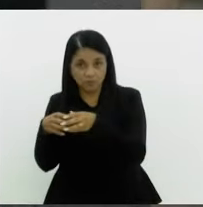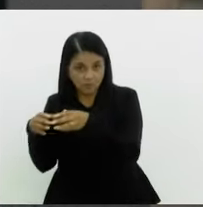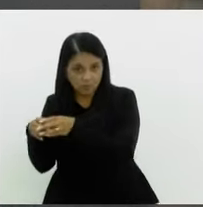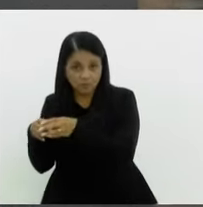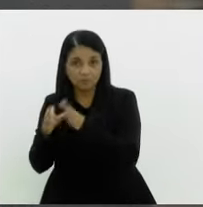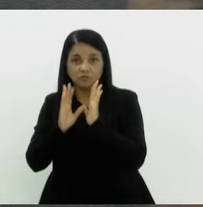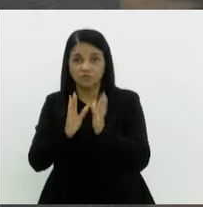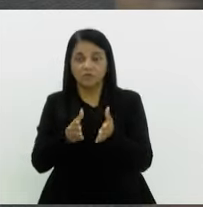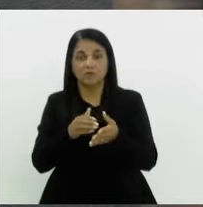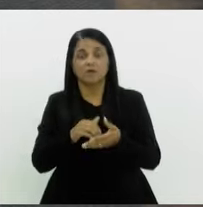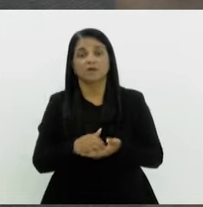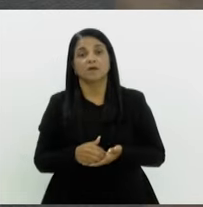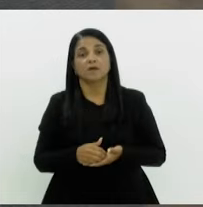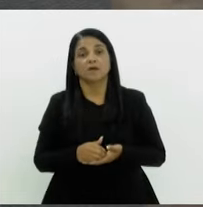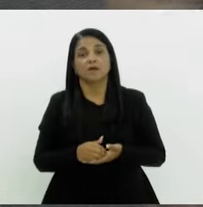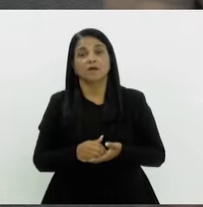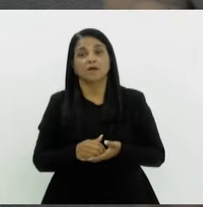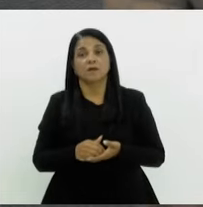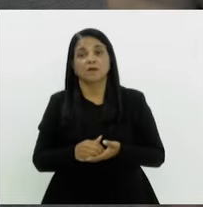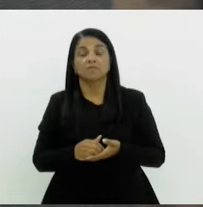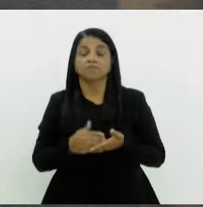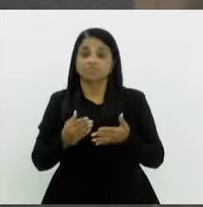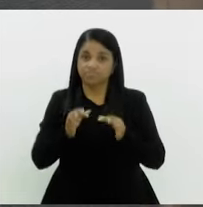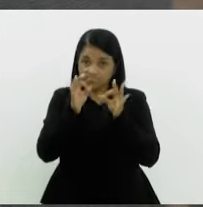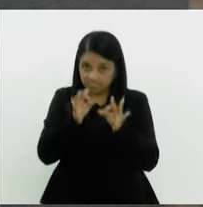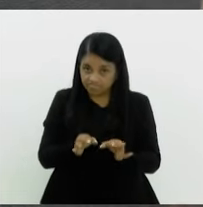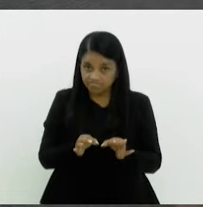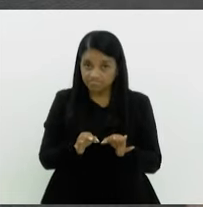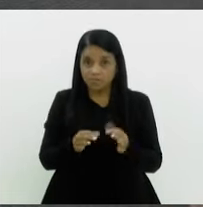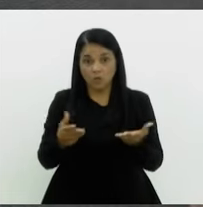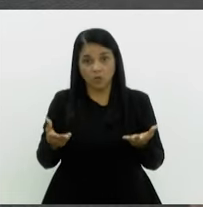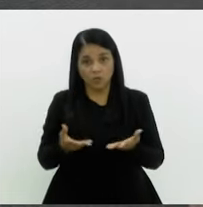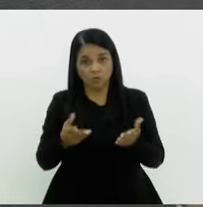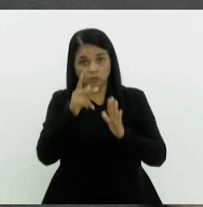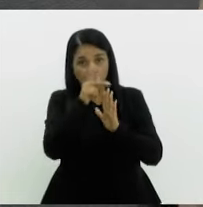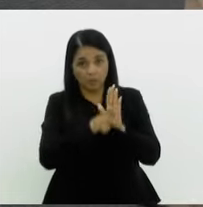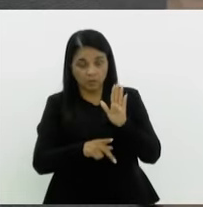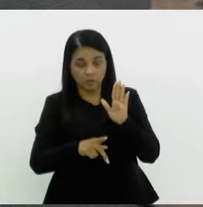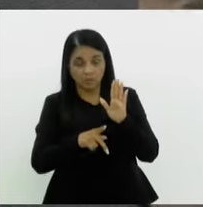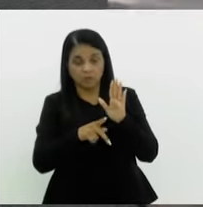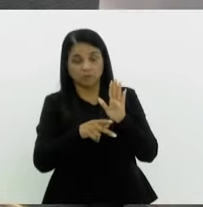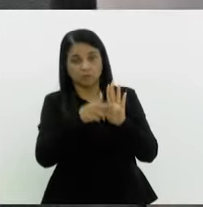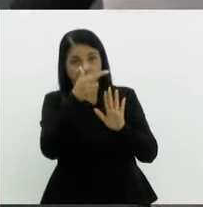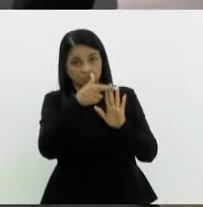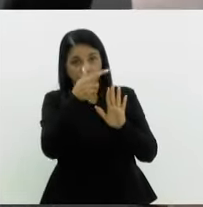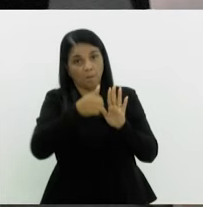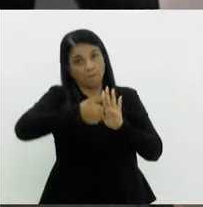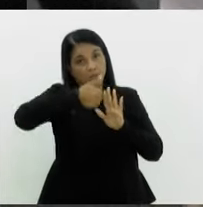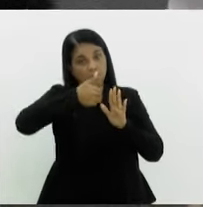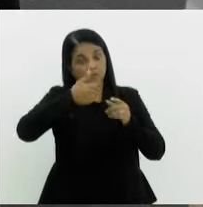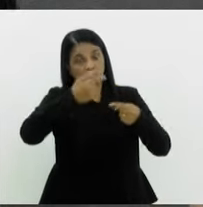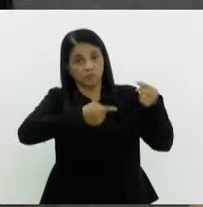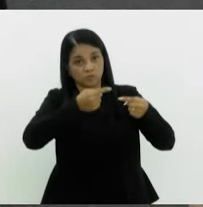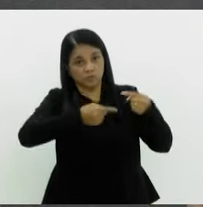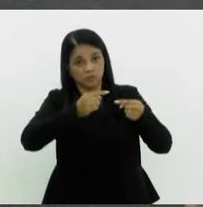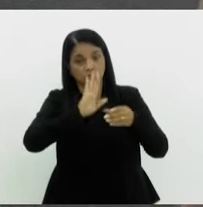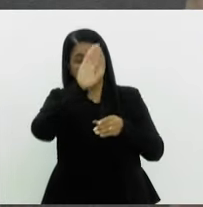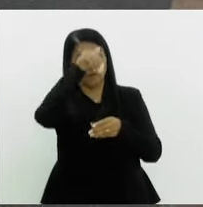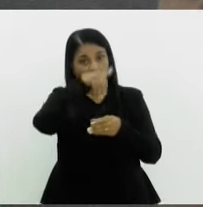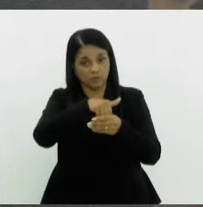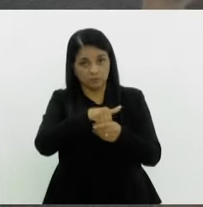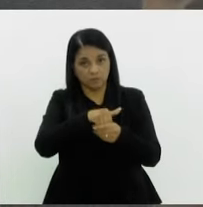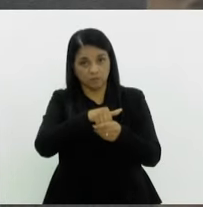comissões. Então, salvo o melhor juízo, hoje o projeto deveria estar vindo em primeira discussão, em